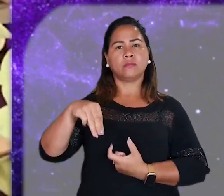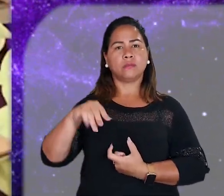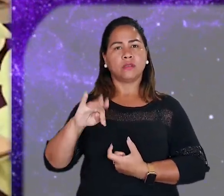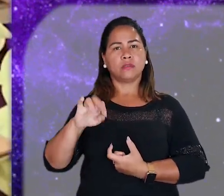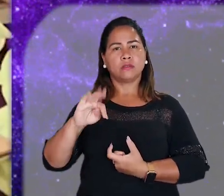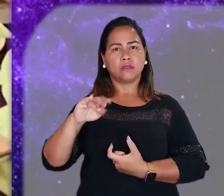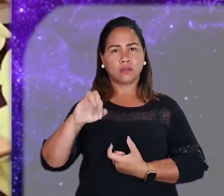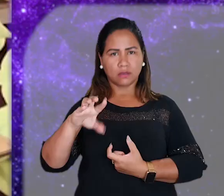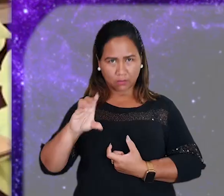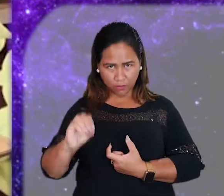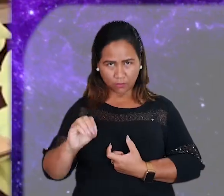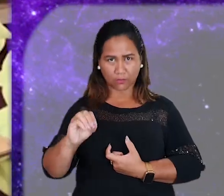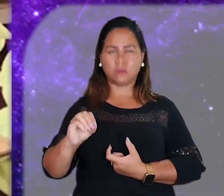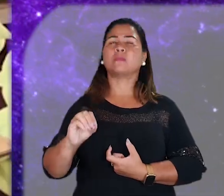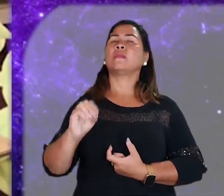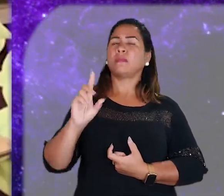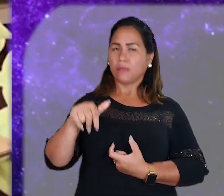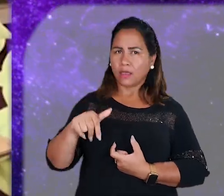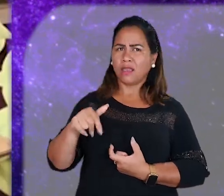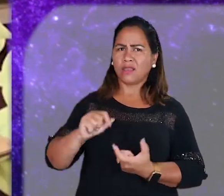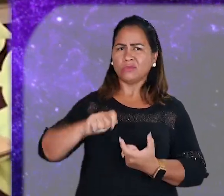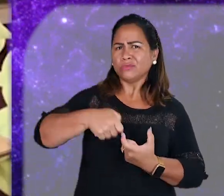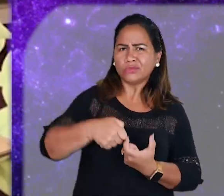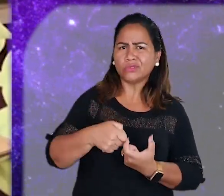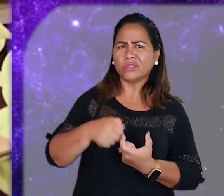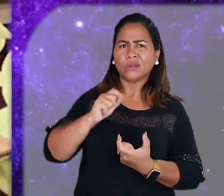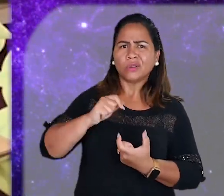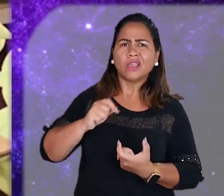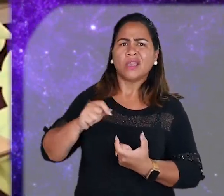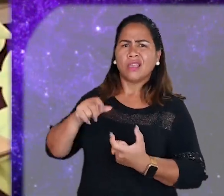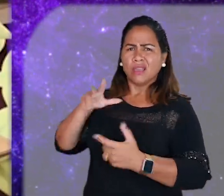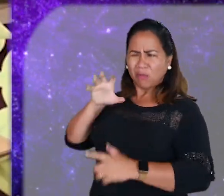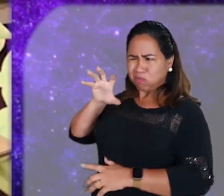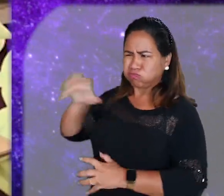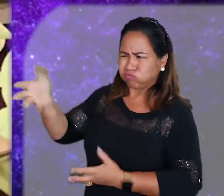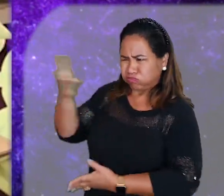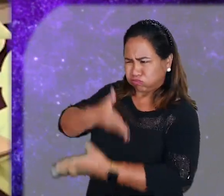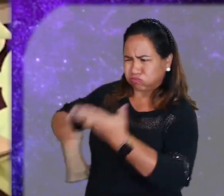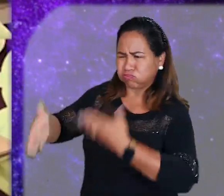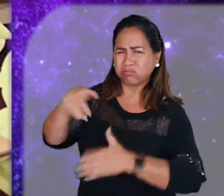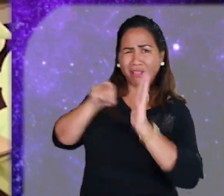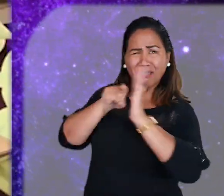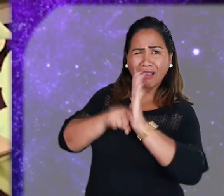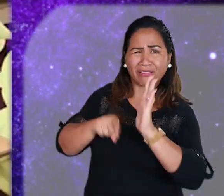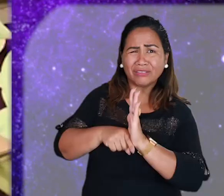retro alimentado que pariu